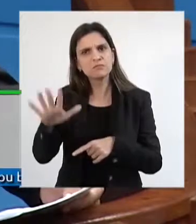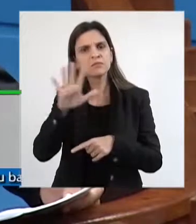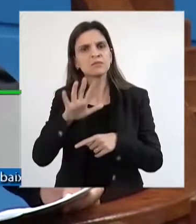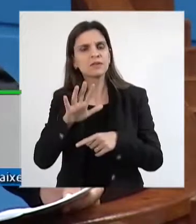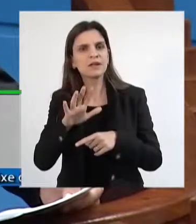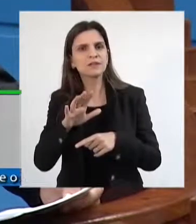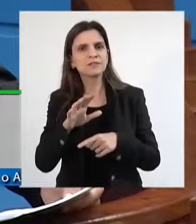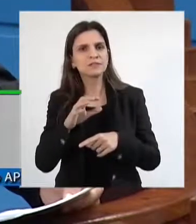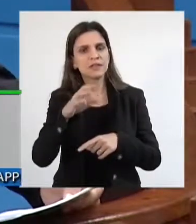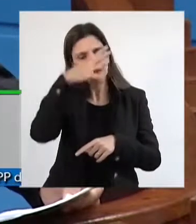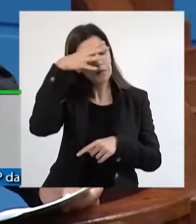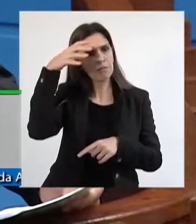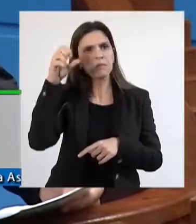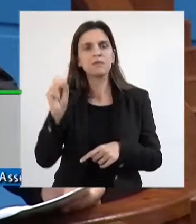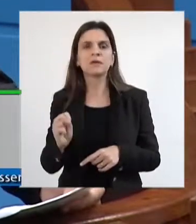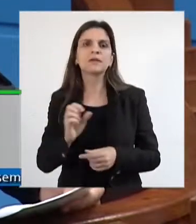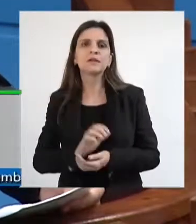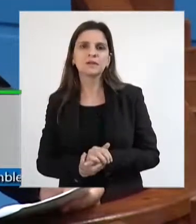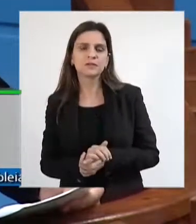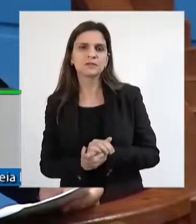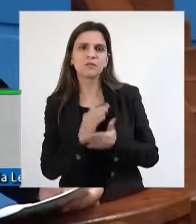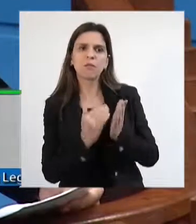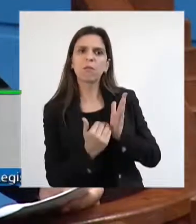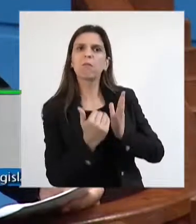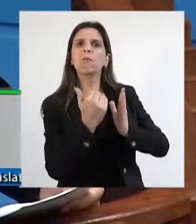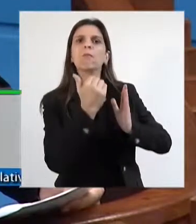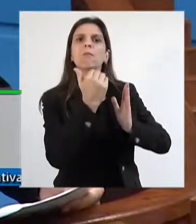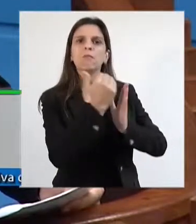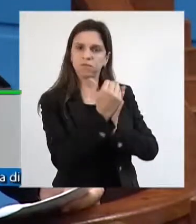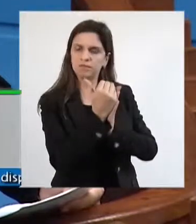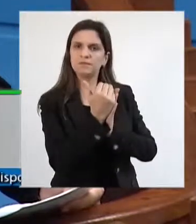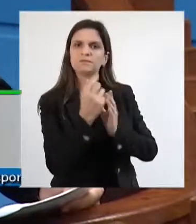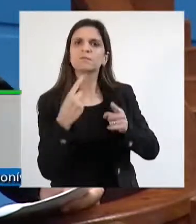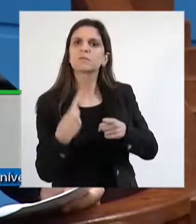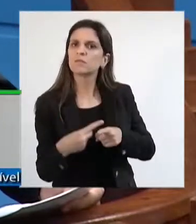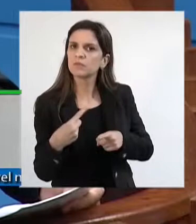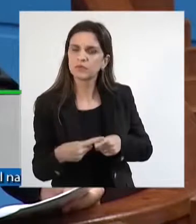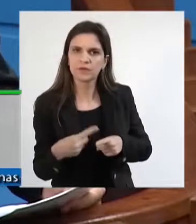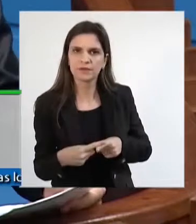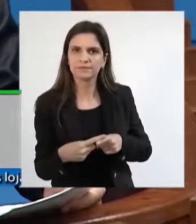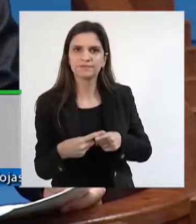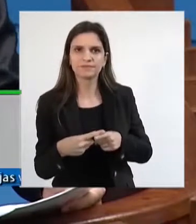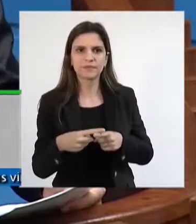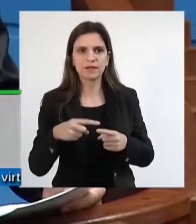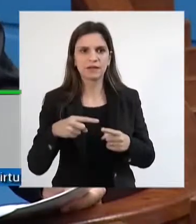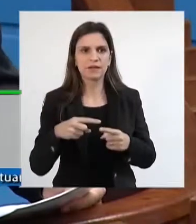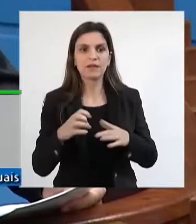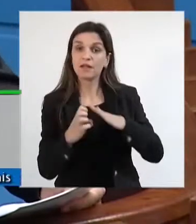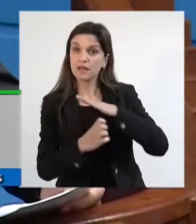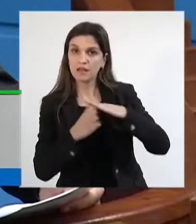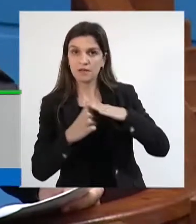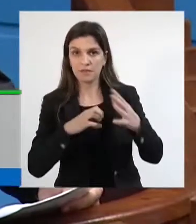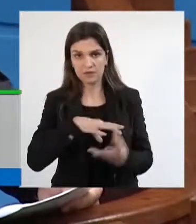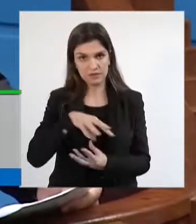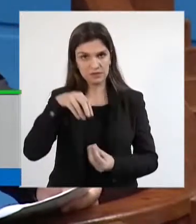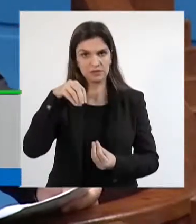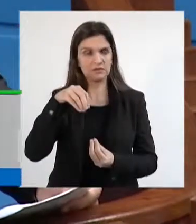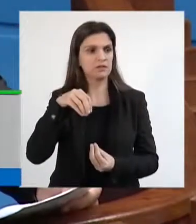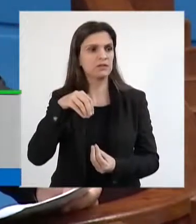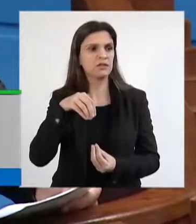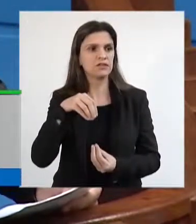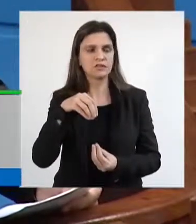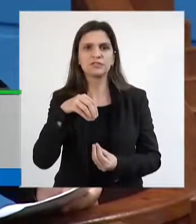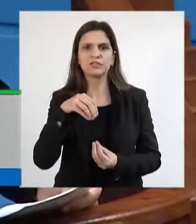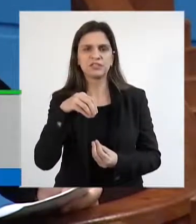início deste ano nas nossas contas de energia? A Energisa insiste em dizer, a ANEEL também,